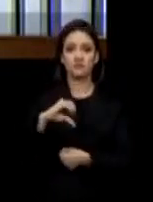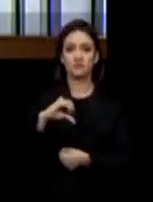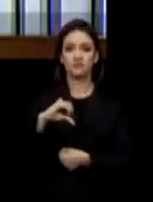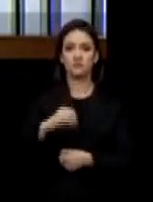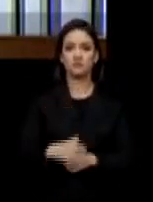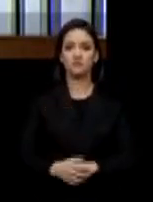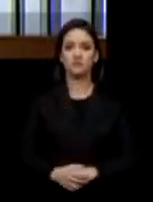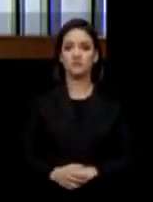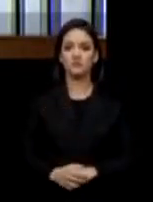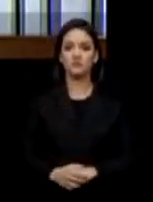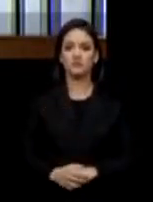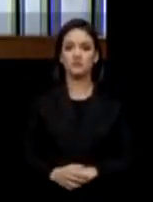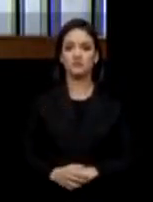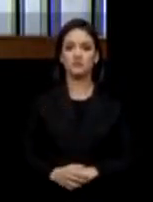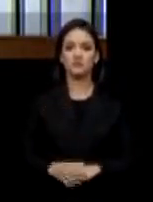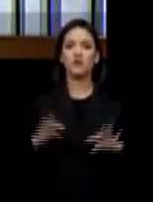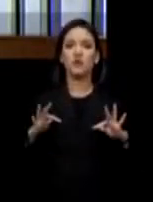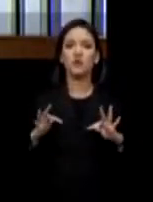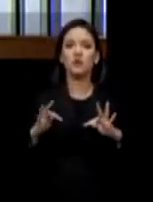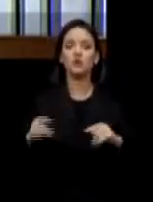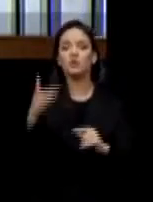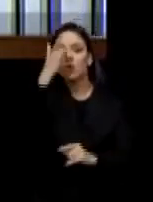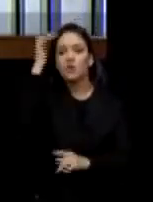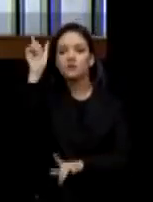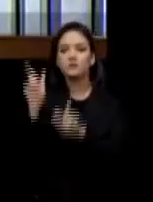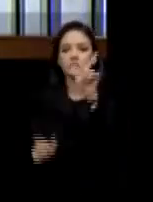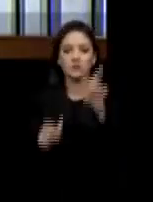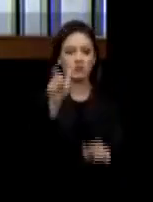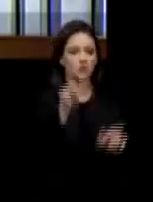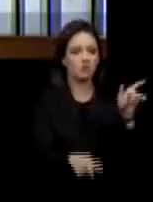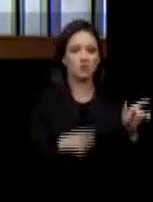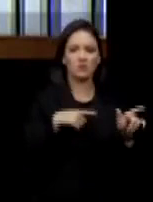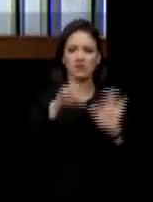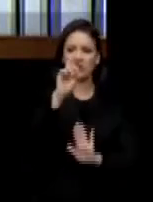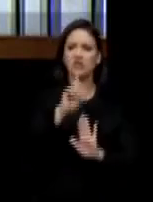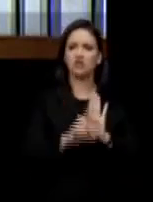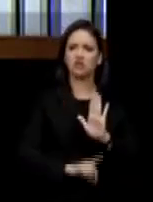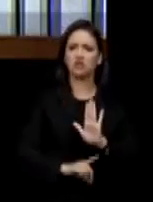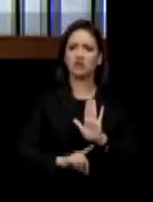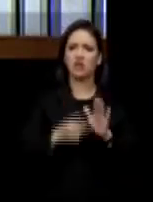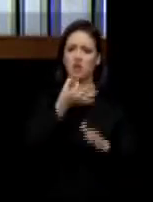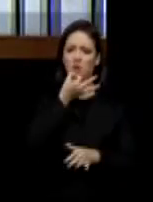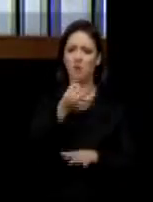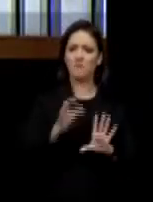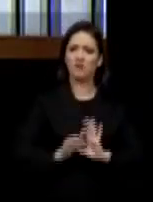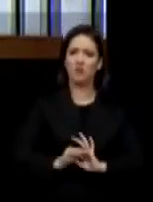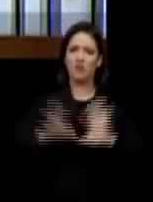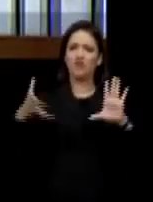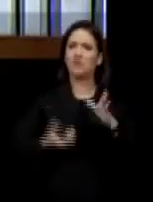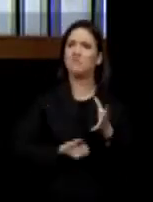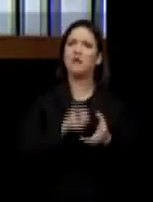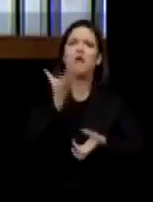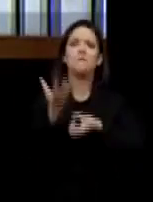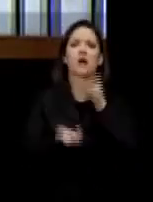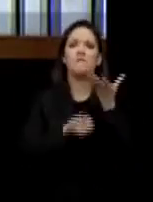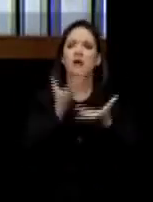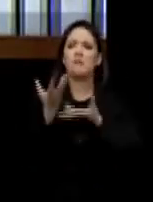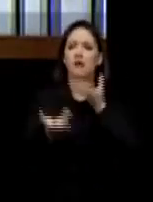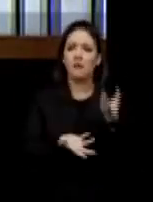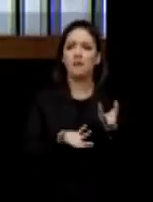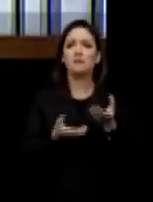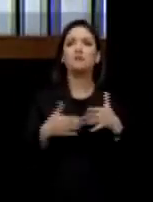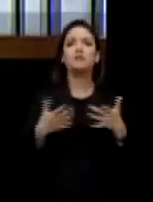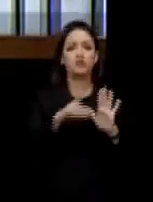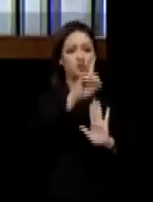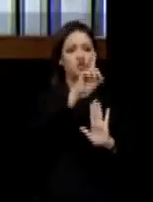aspas, todo ser humano tem direito à liberdade de opinião e expressão. Este